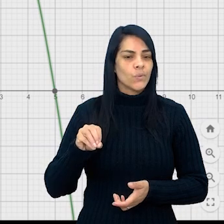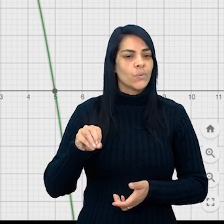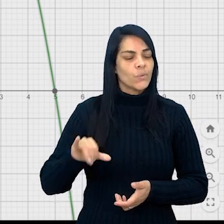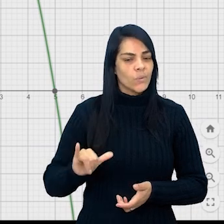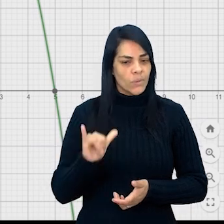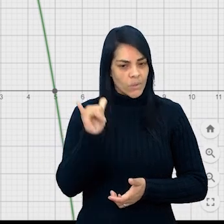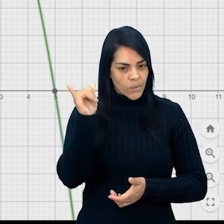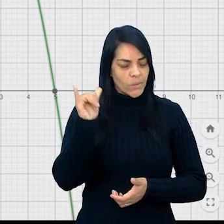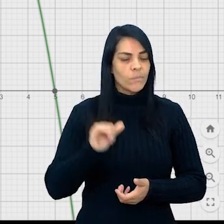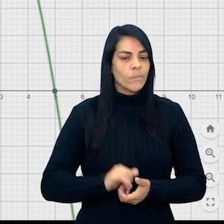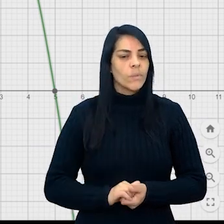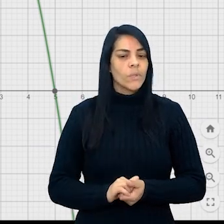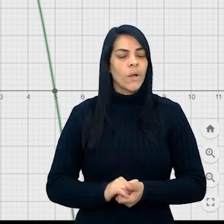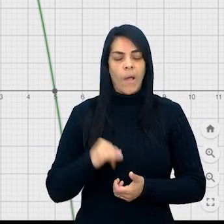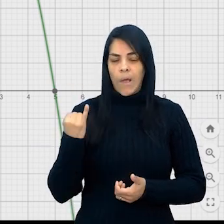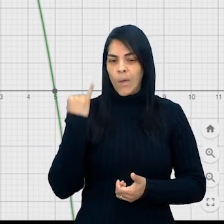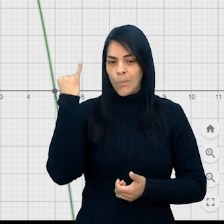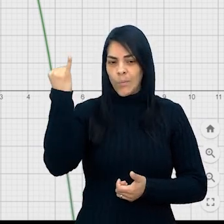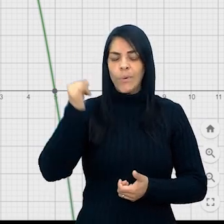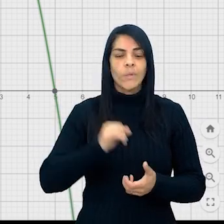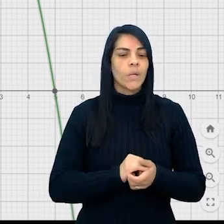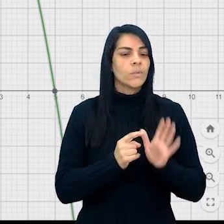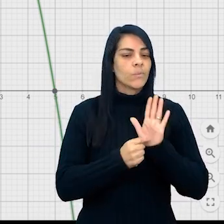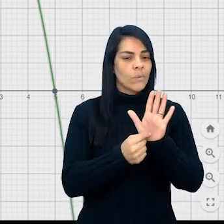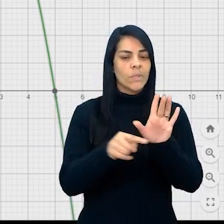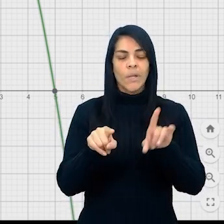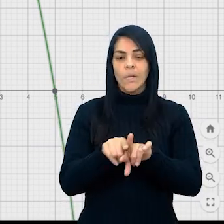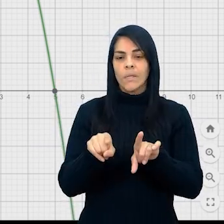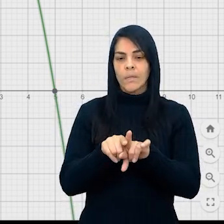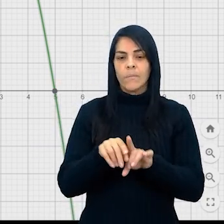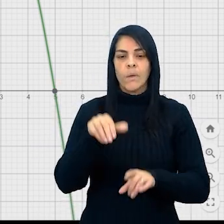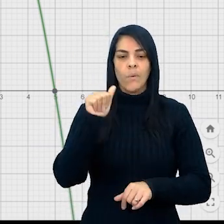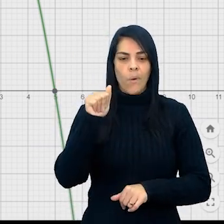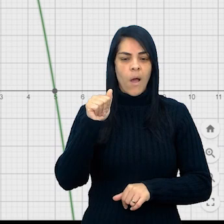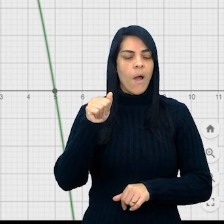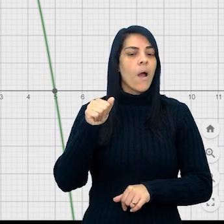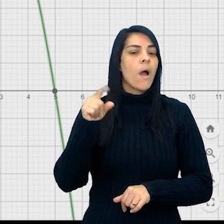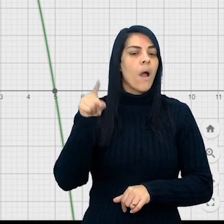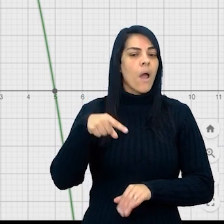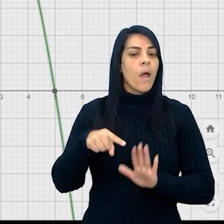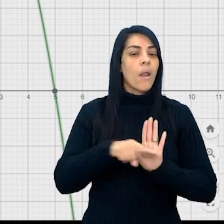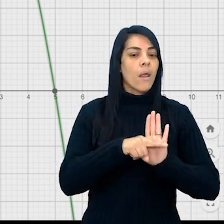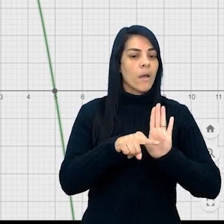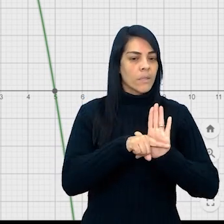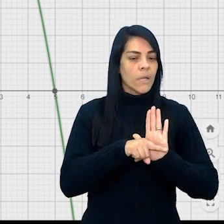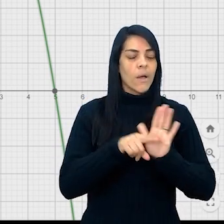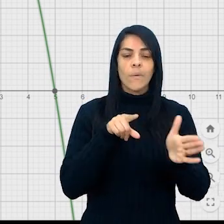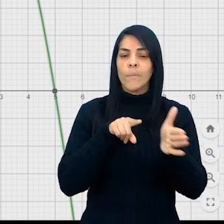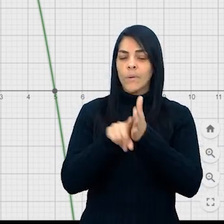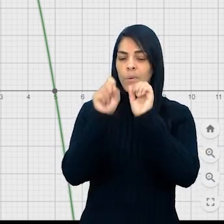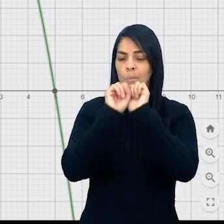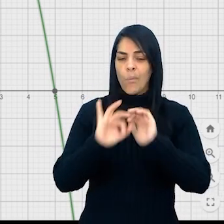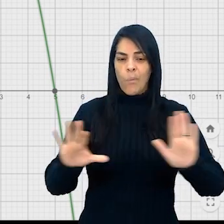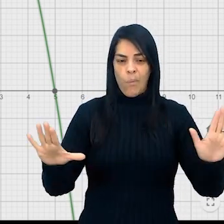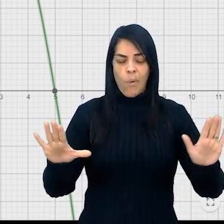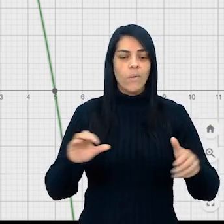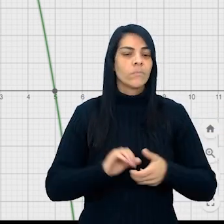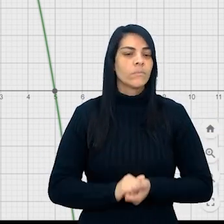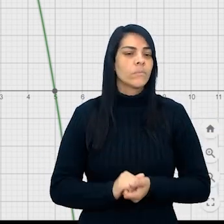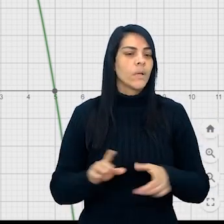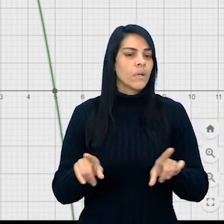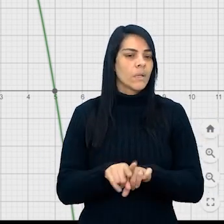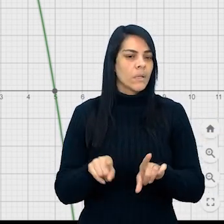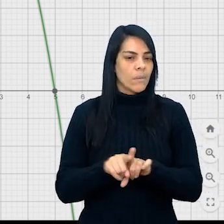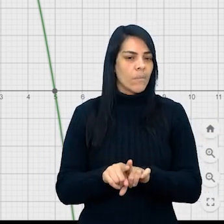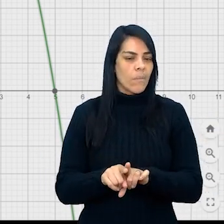coordenadas do vértice. É importante destacar também que o A é negativo, né? Então, uma pergunta disparadora, que